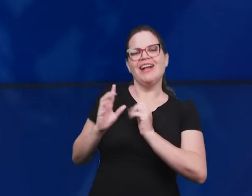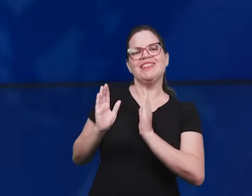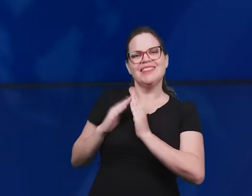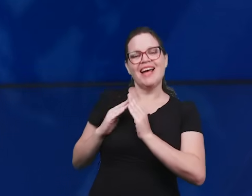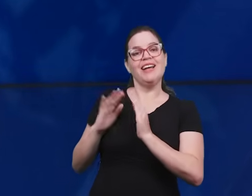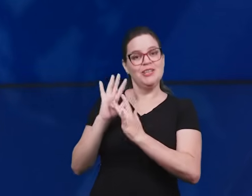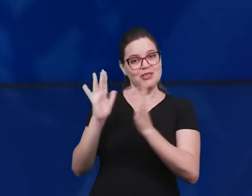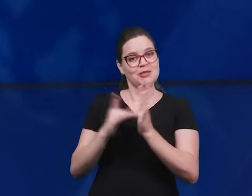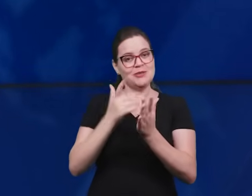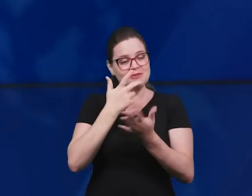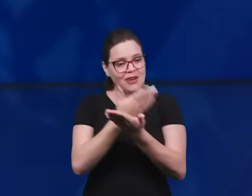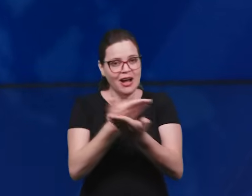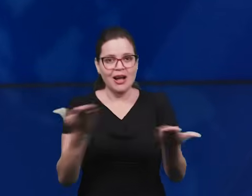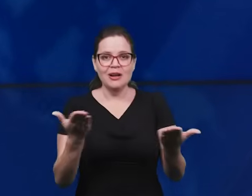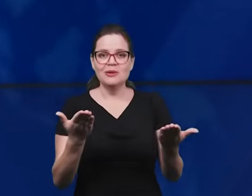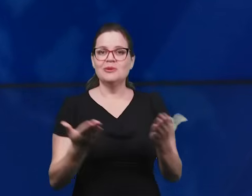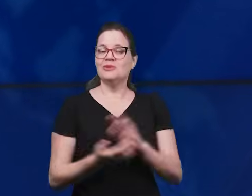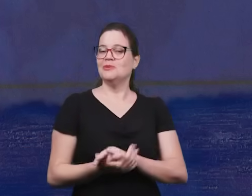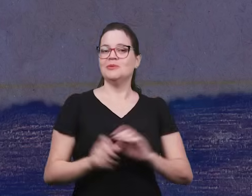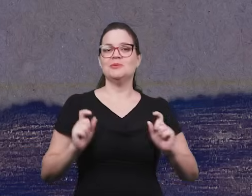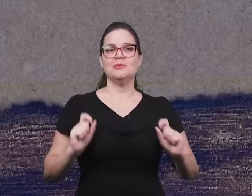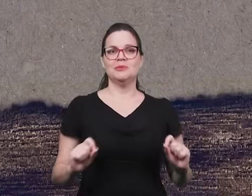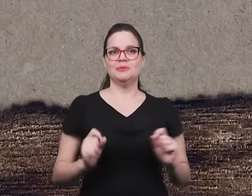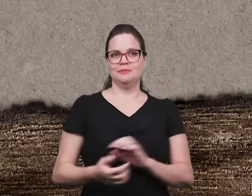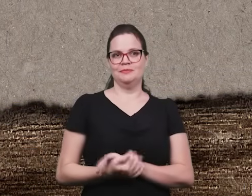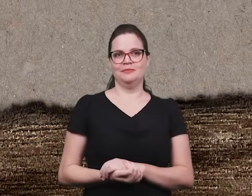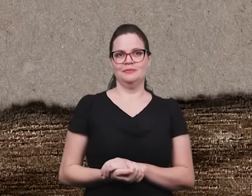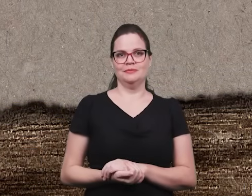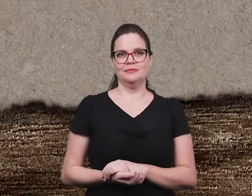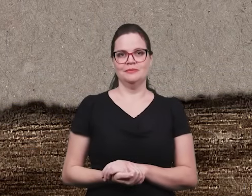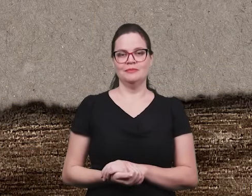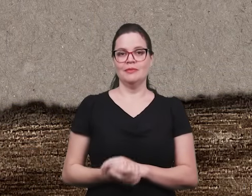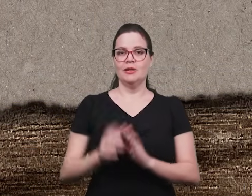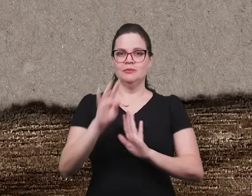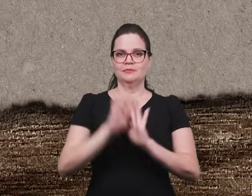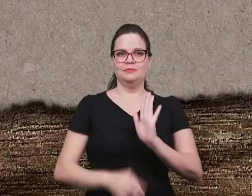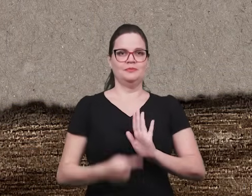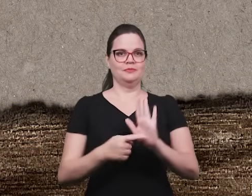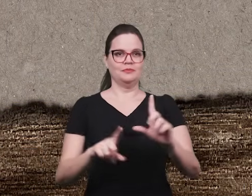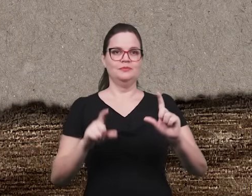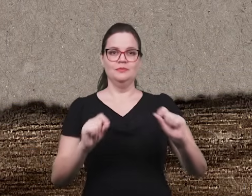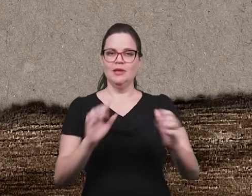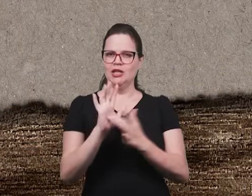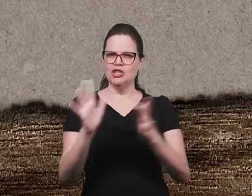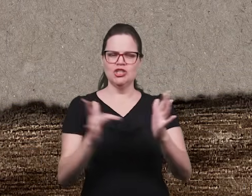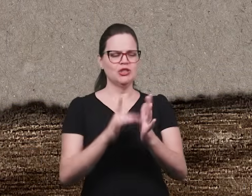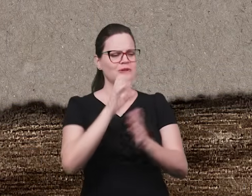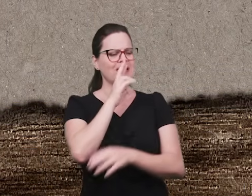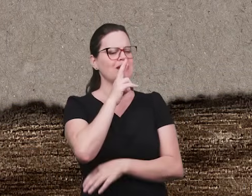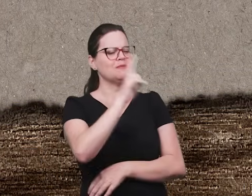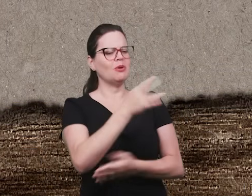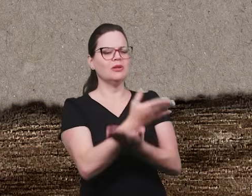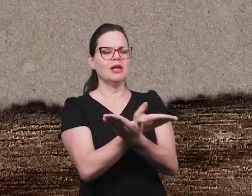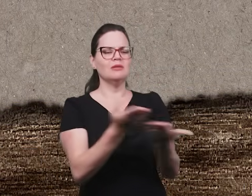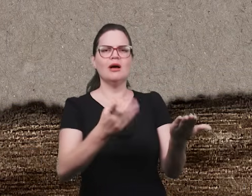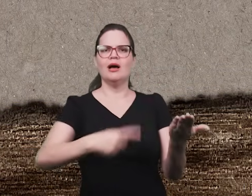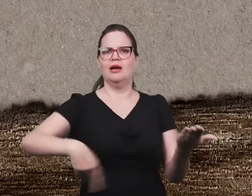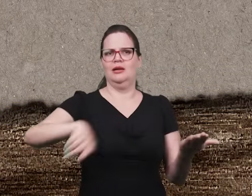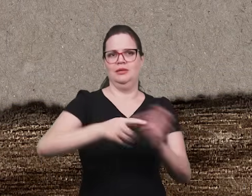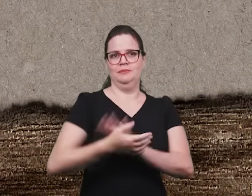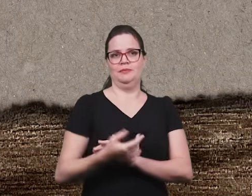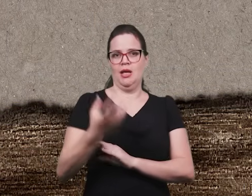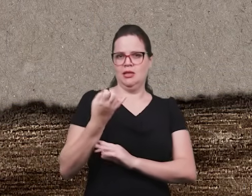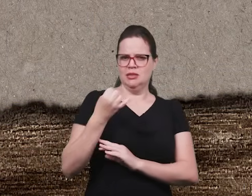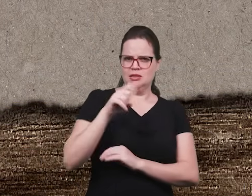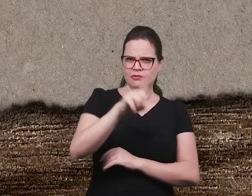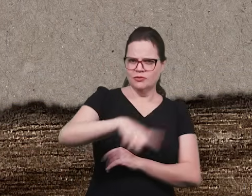Senhor Jesus, quando disse, a palavra de Deus diz assim, Jesus respondeu e disse-lhe, se